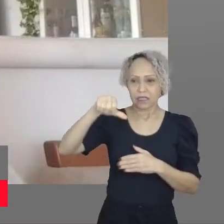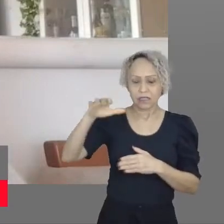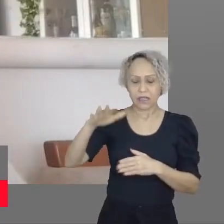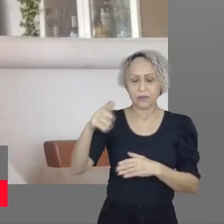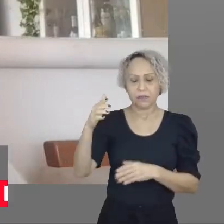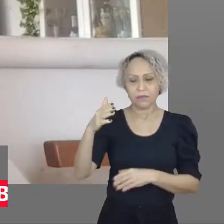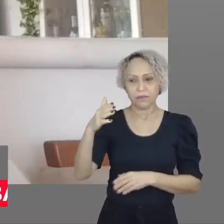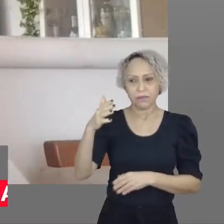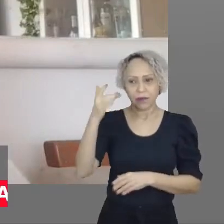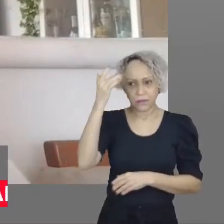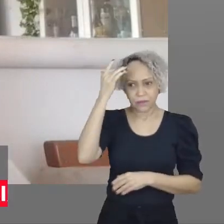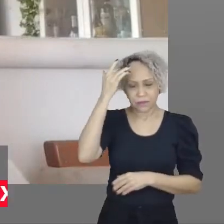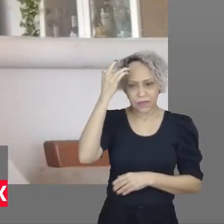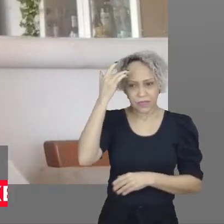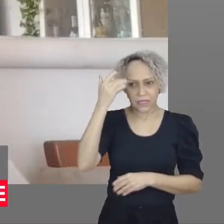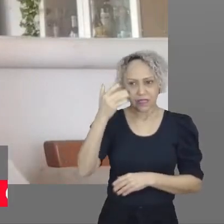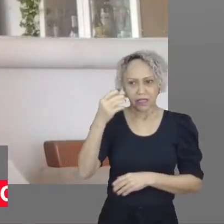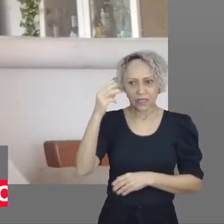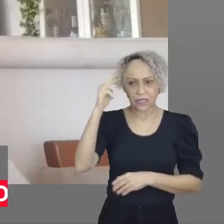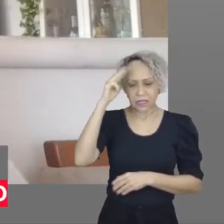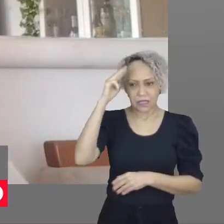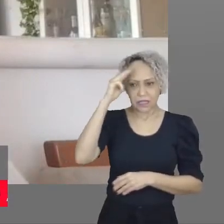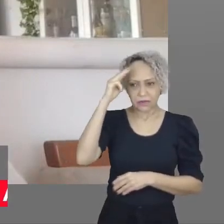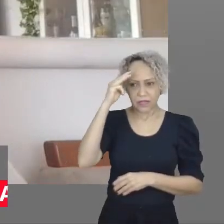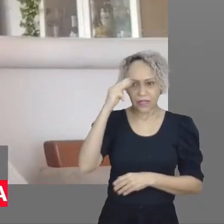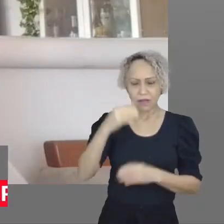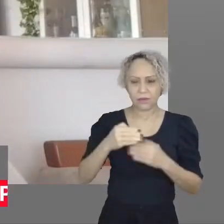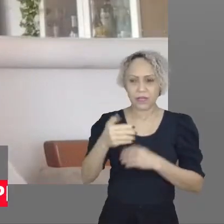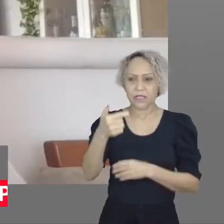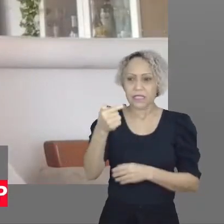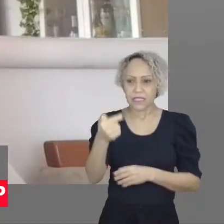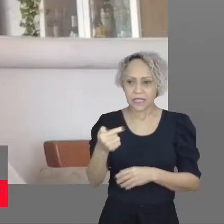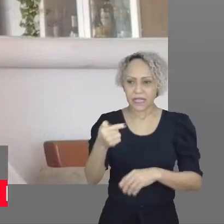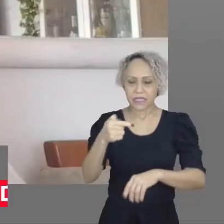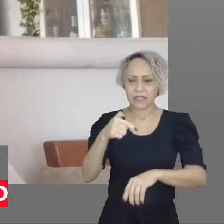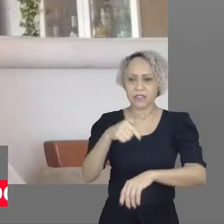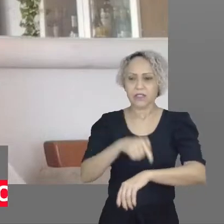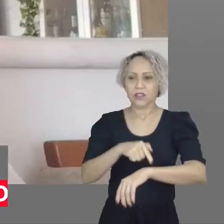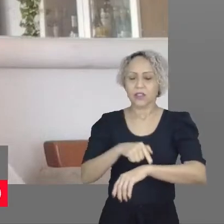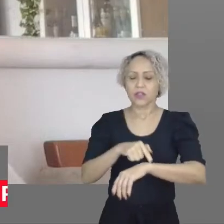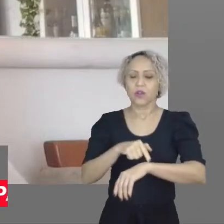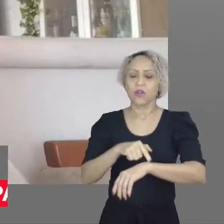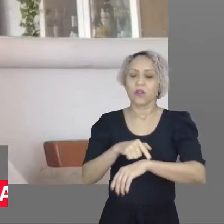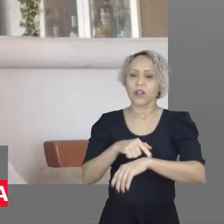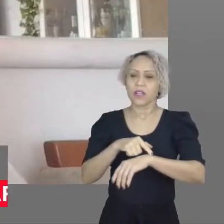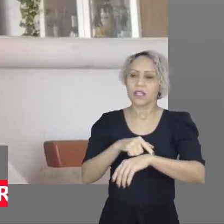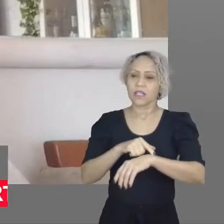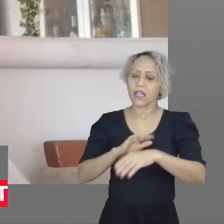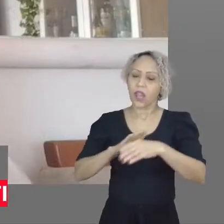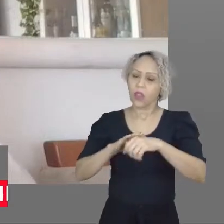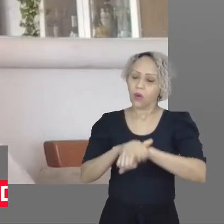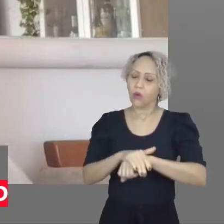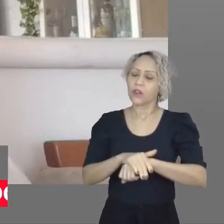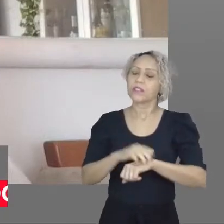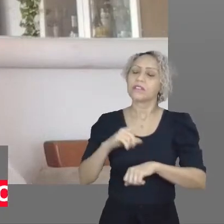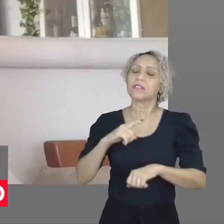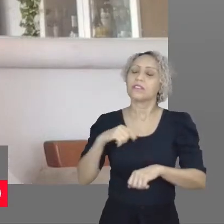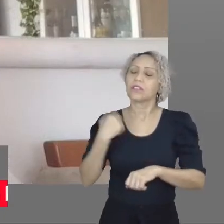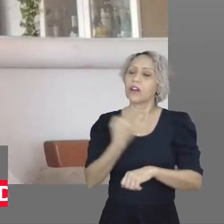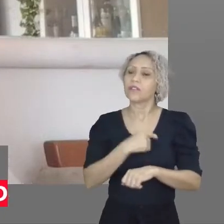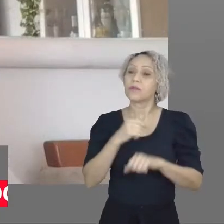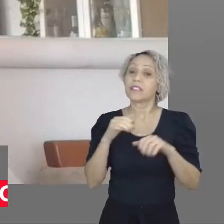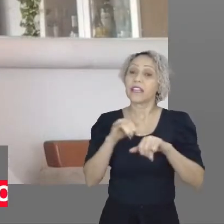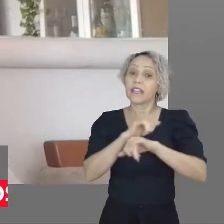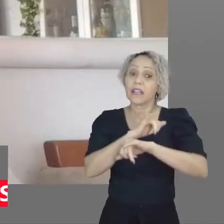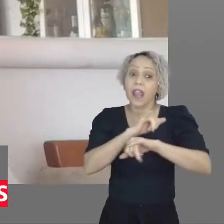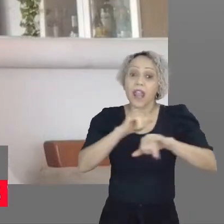os canais, no canal do PT, da Fundação Perseu Abramo, de vários parceiros nossos, para fazer o grande